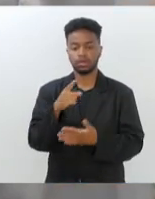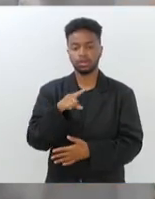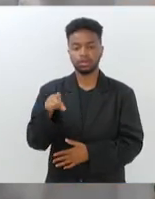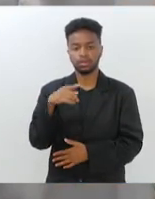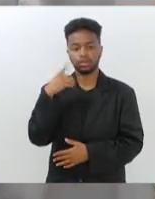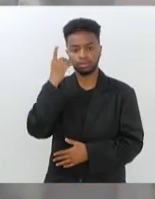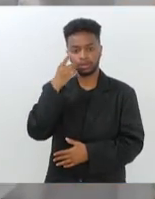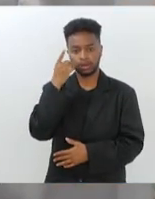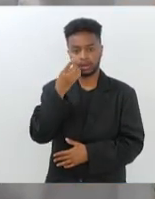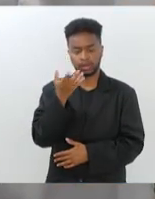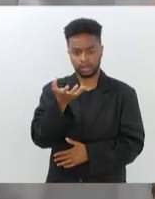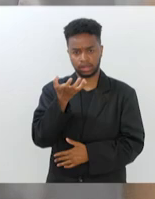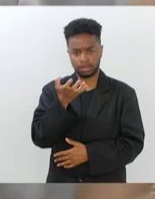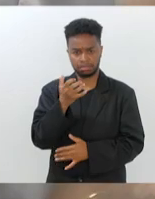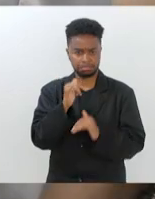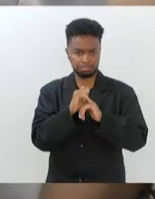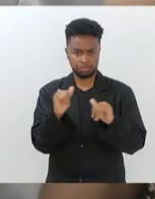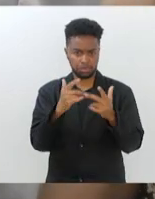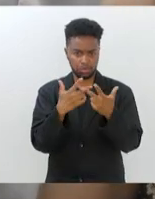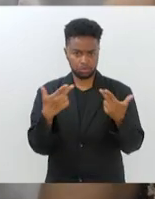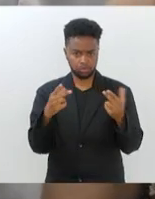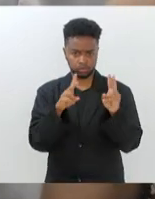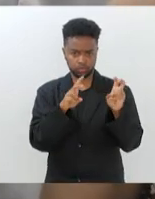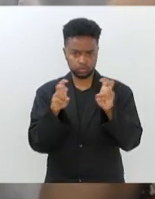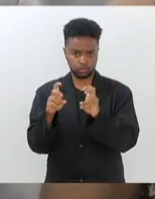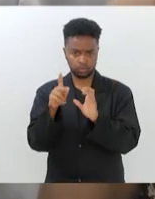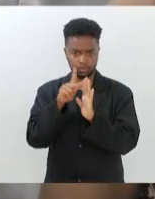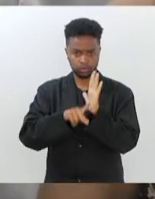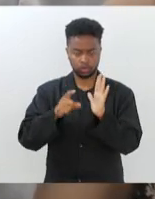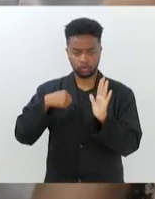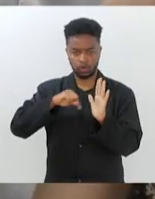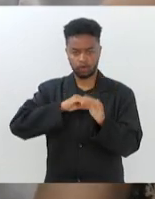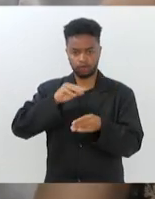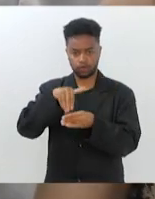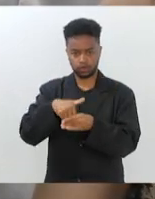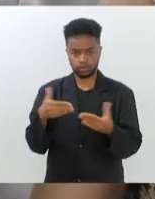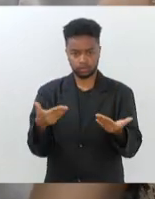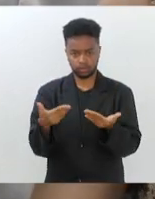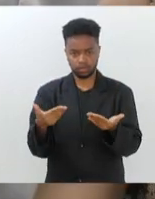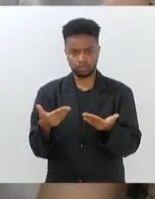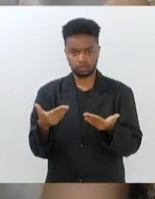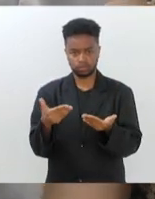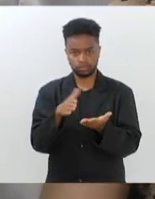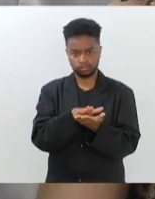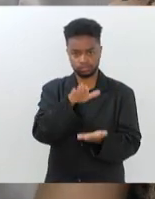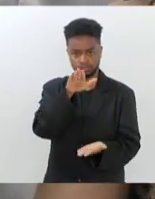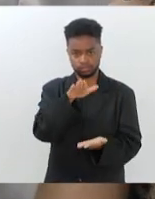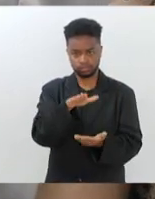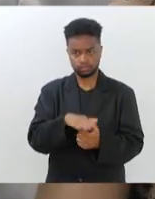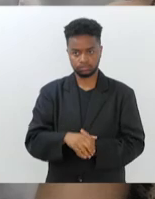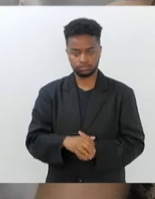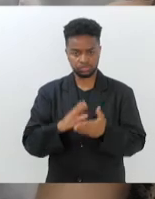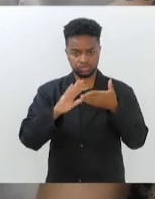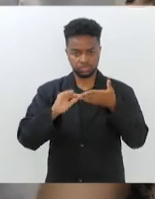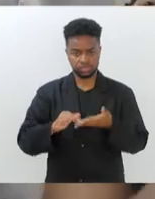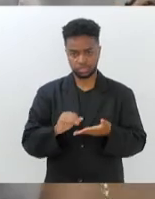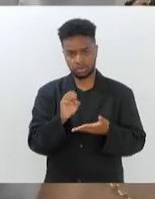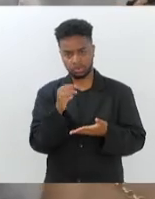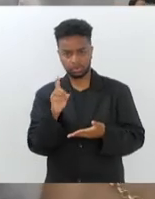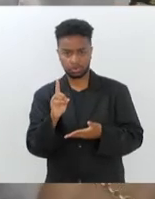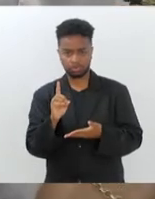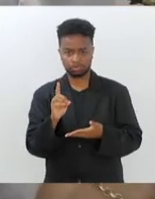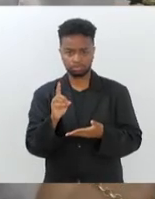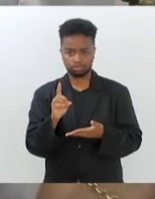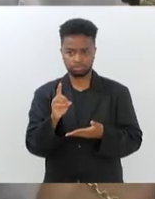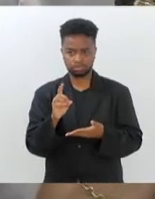fazer alguma consideração aos projetos que vamos votar deliberar para ser votados em Pauta retirar algum outro